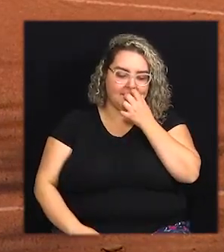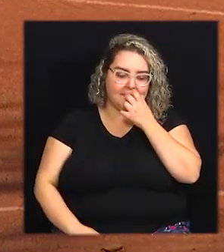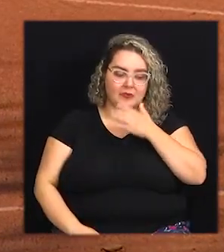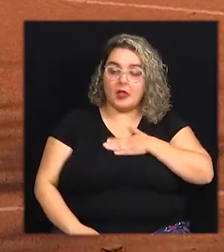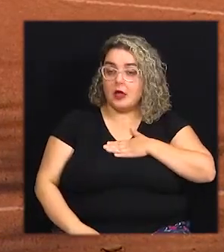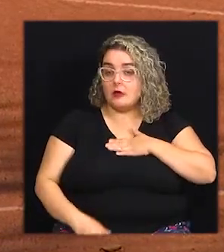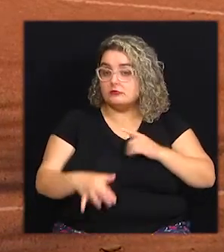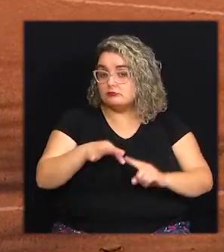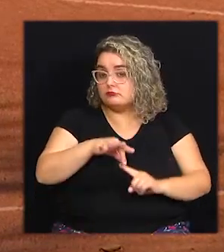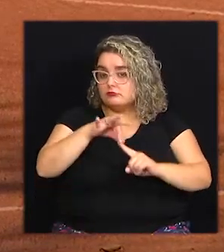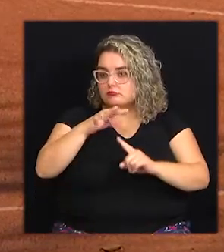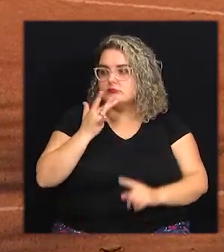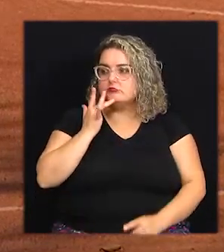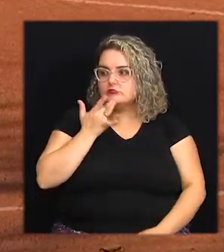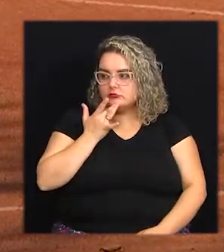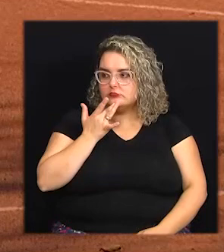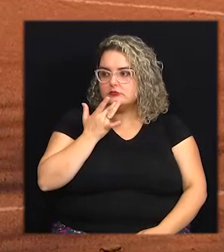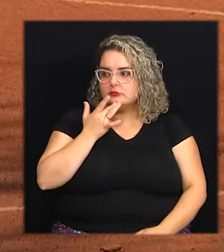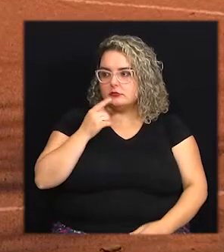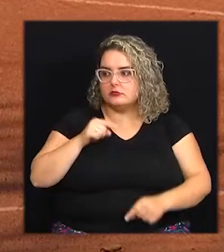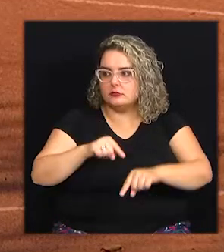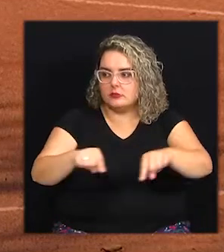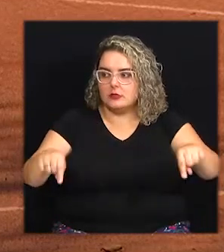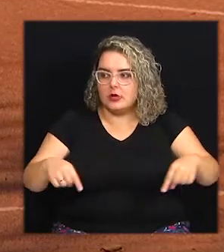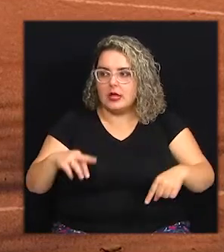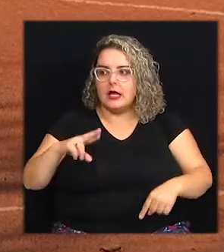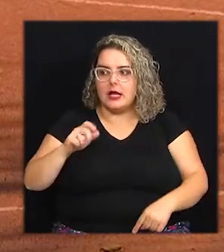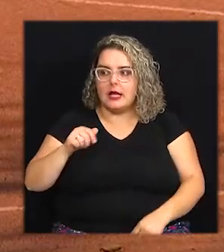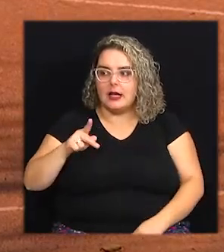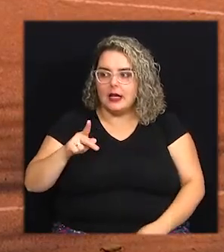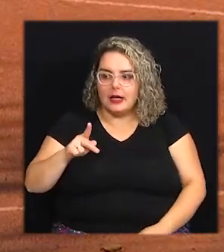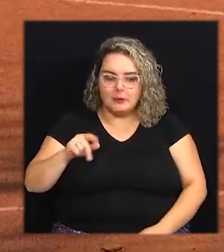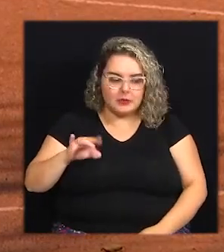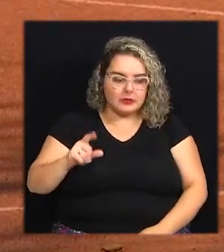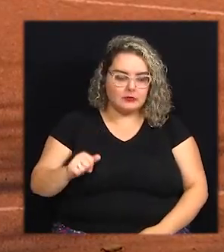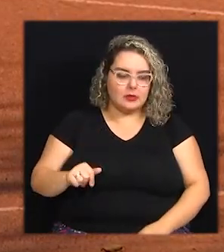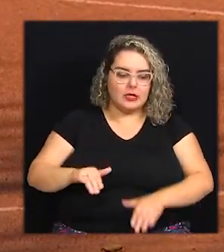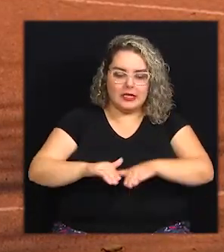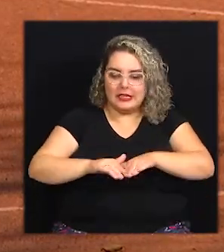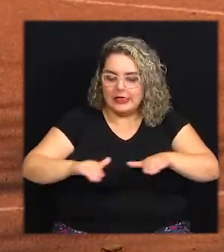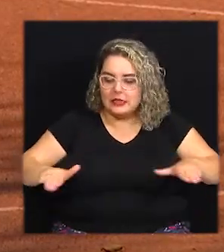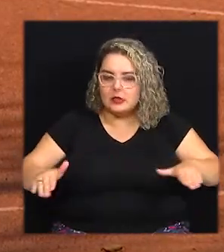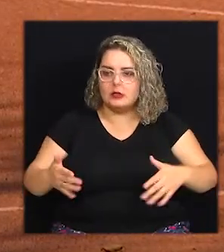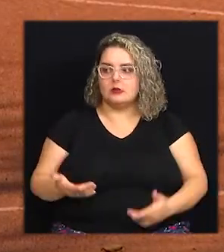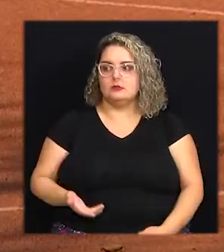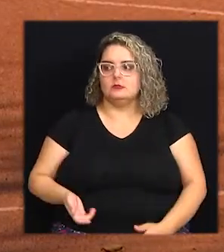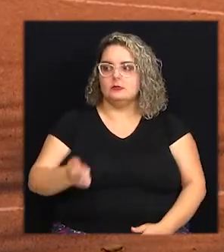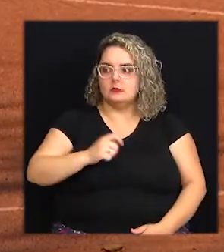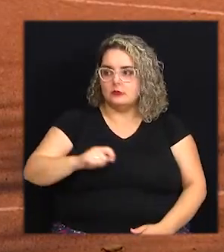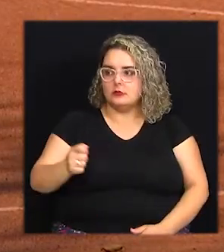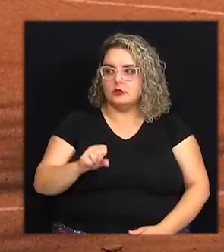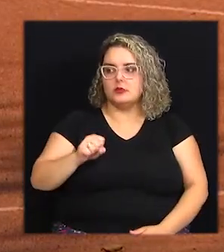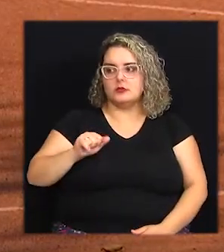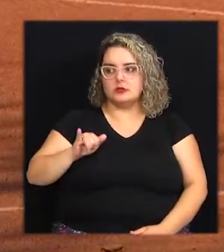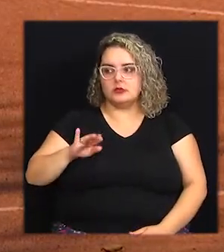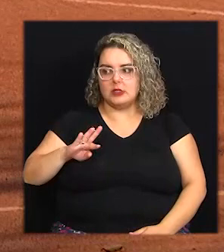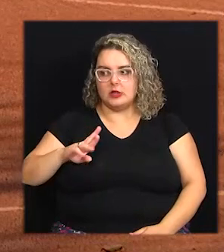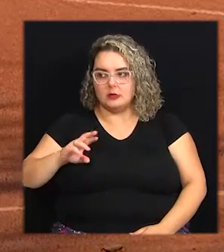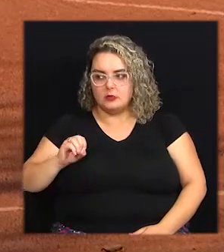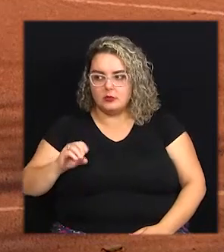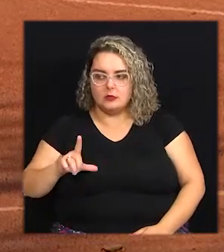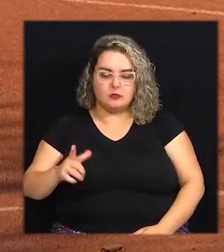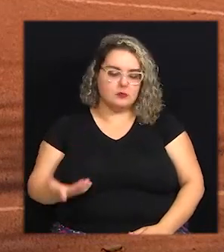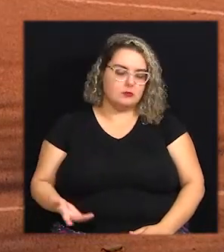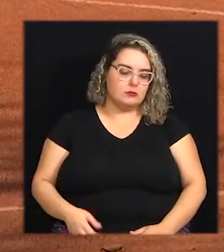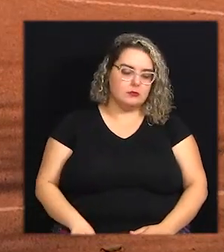minha preferência, eu prefiro bem mais a quadra rápida, a Lisonda, por incrível que pareça. Tá. Eu treino bem mais no saibro, a maioria dos meus